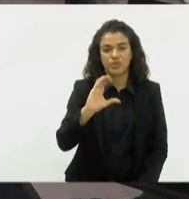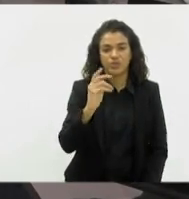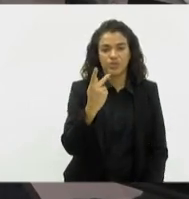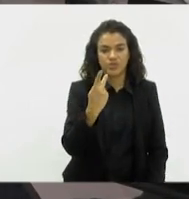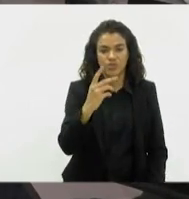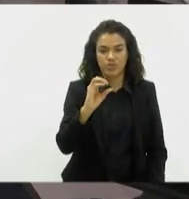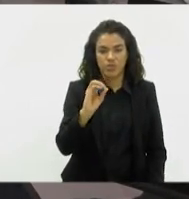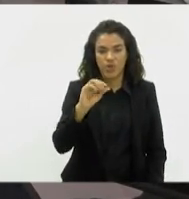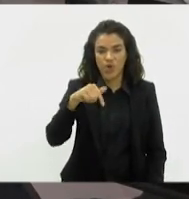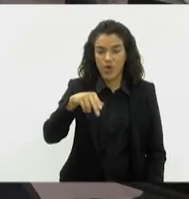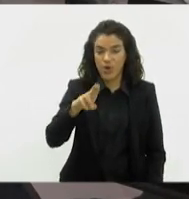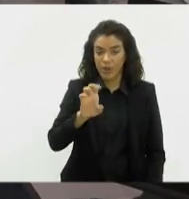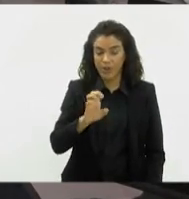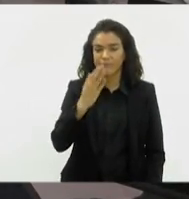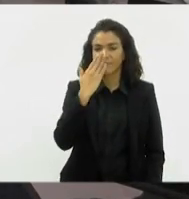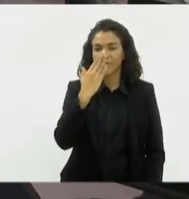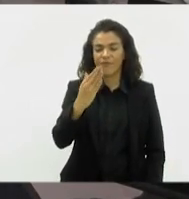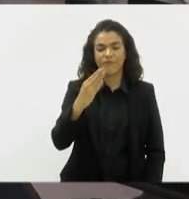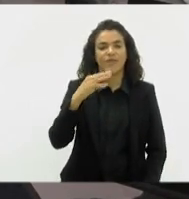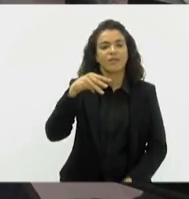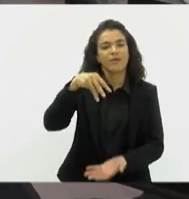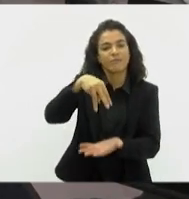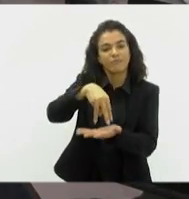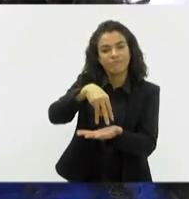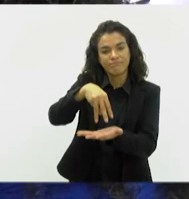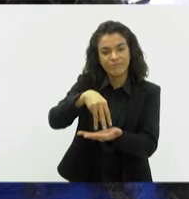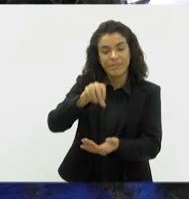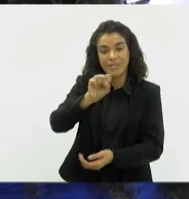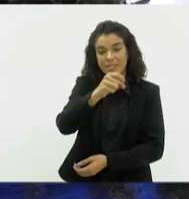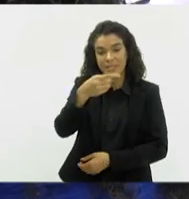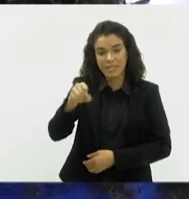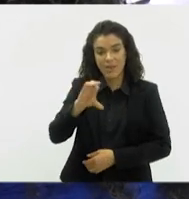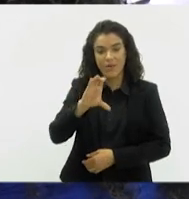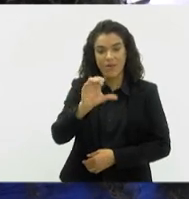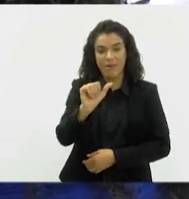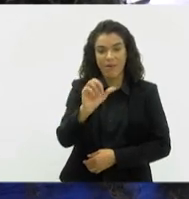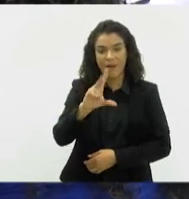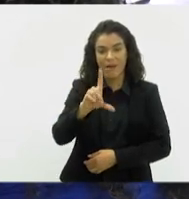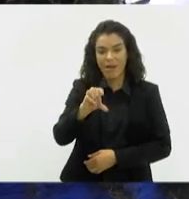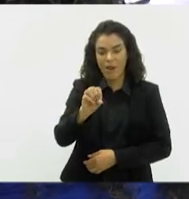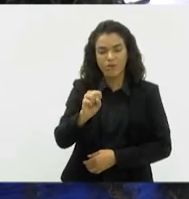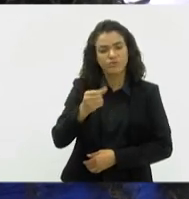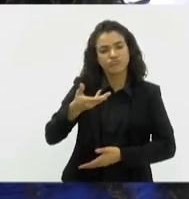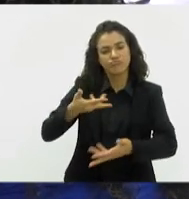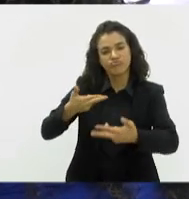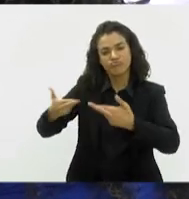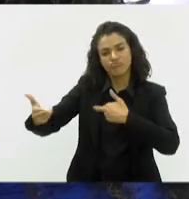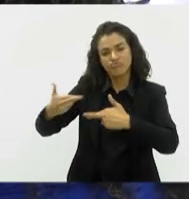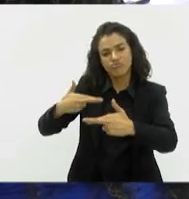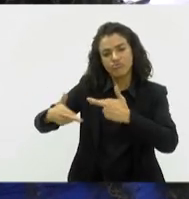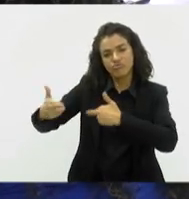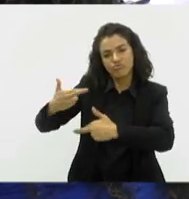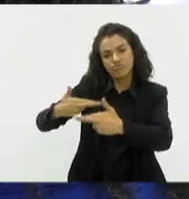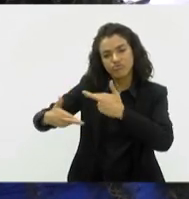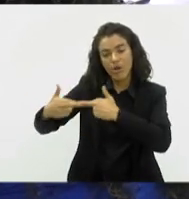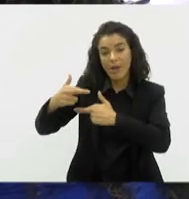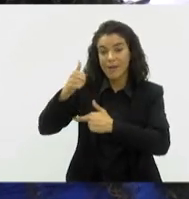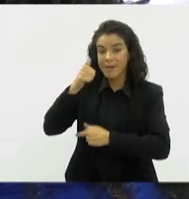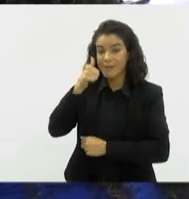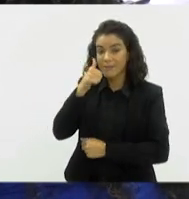Sambódromo, morador do Morro de São Carlos, que tinha um relacionamento afetivo, amoroso, com uma